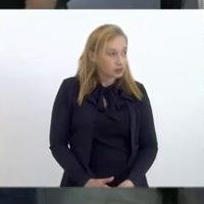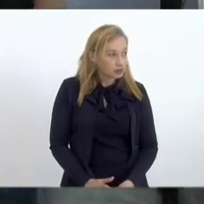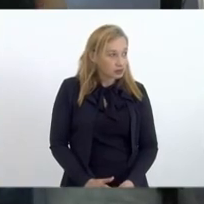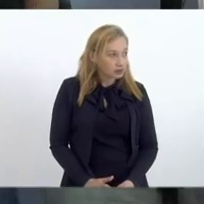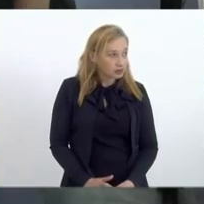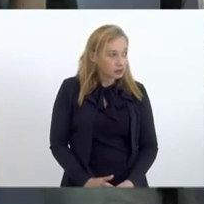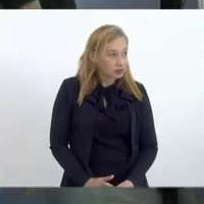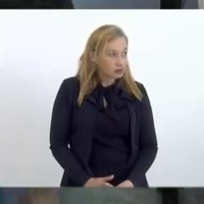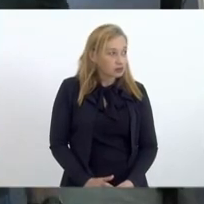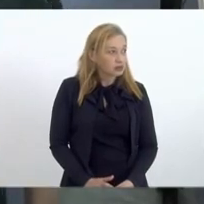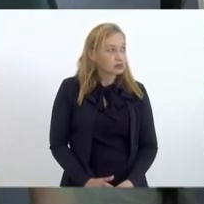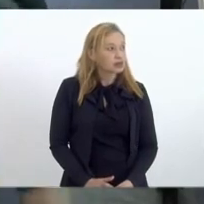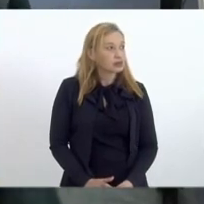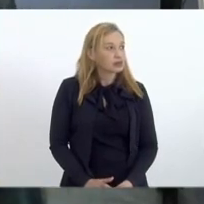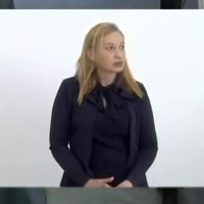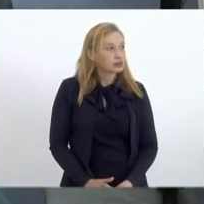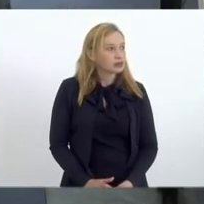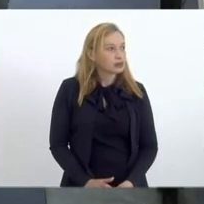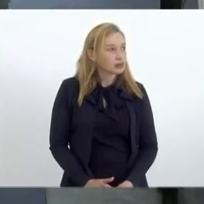diferença. Alô?